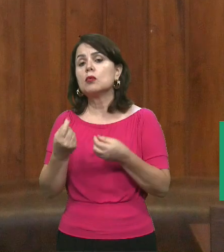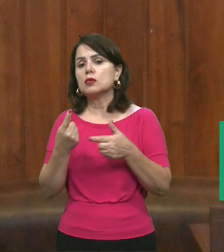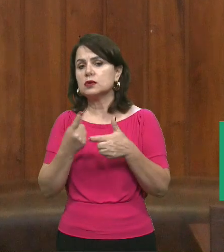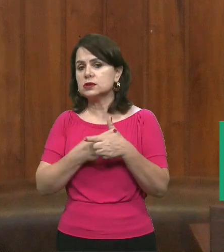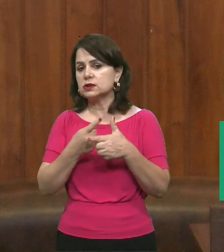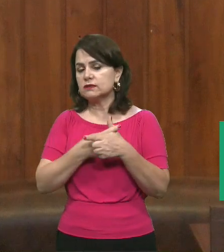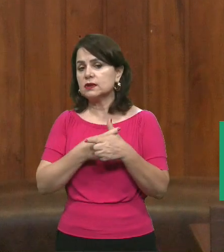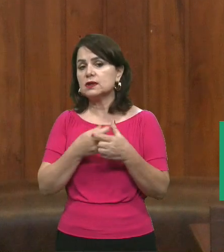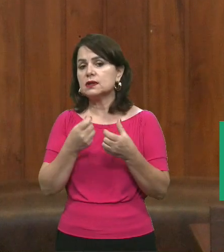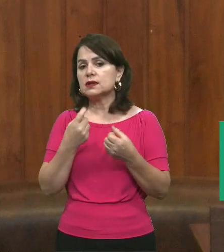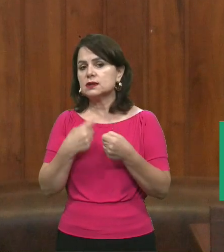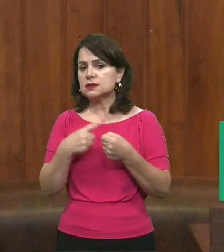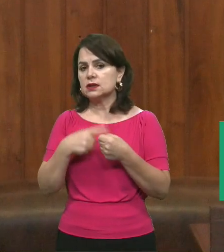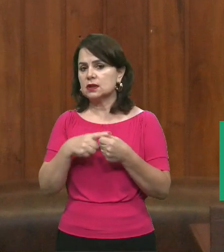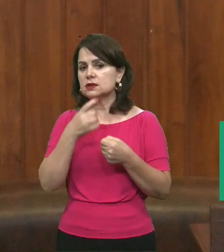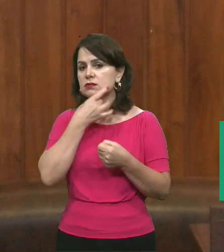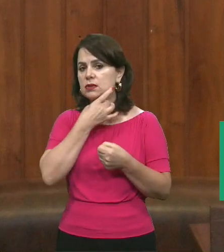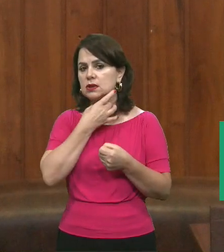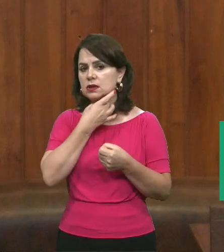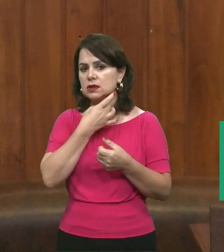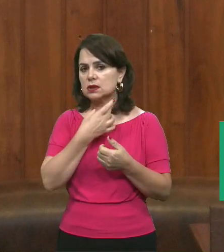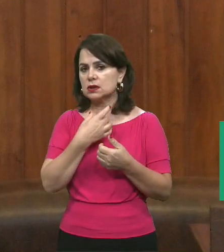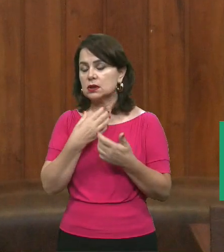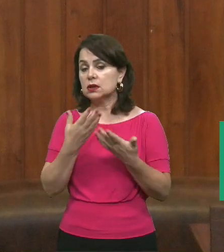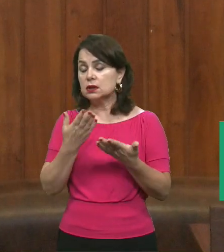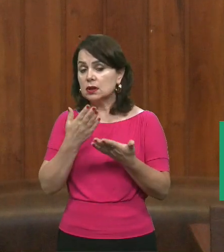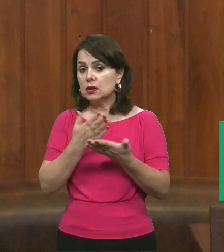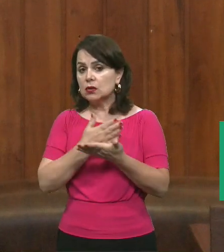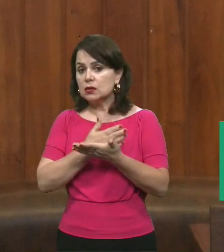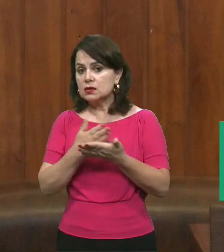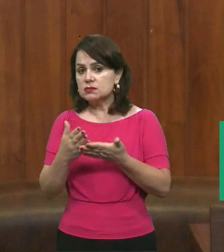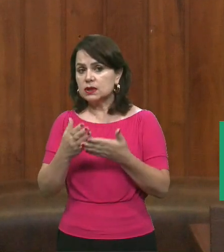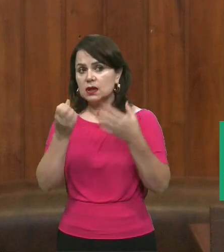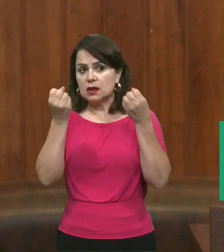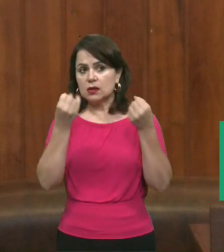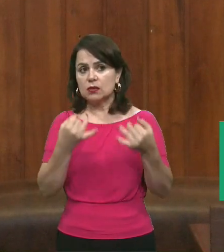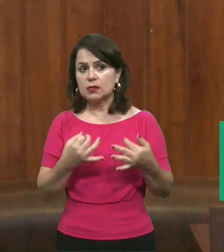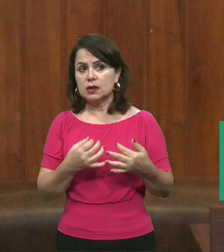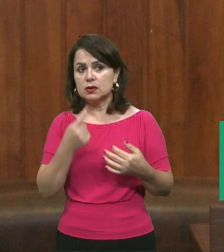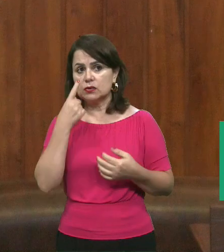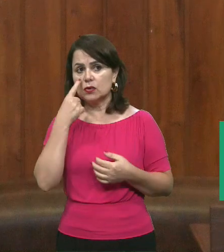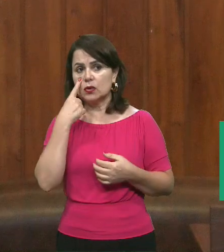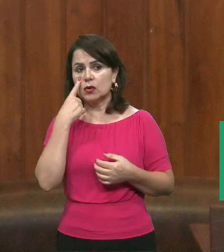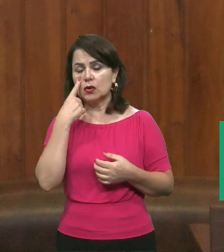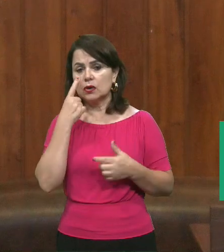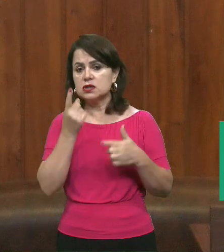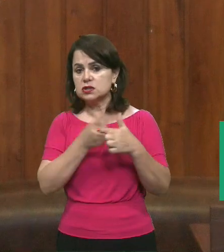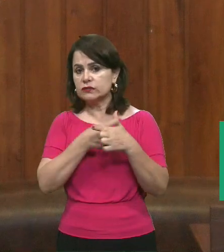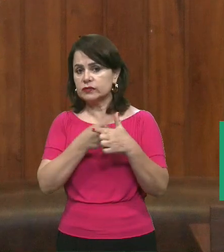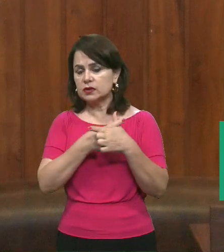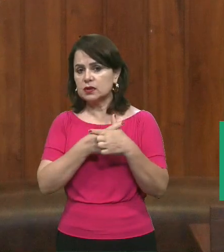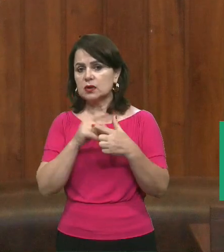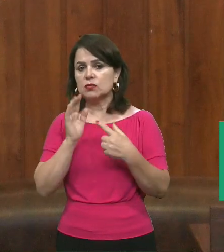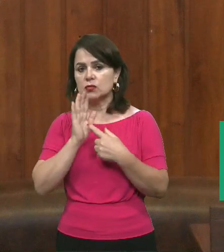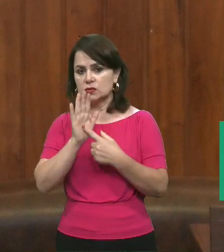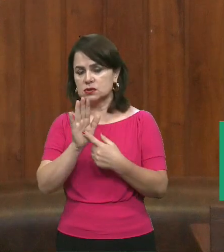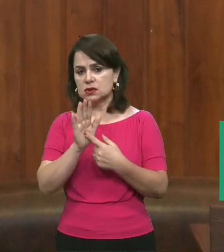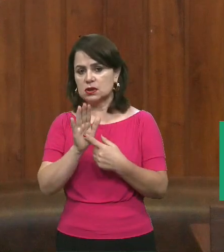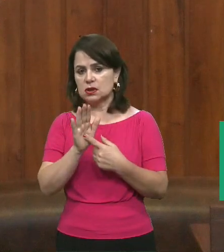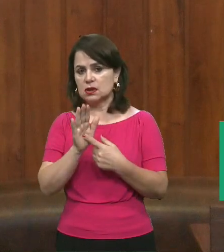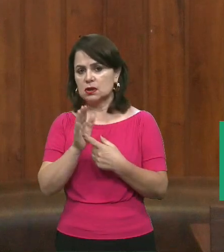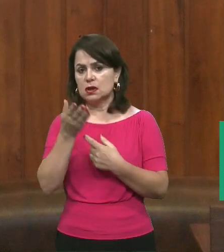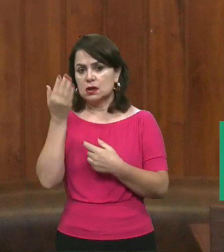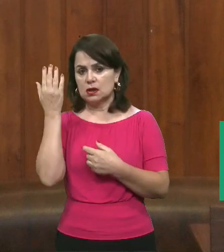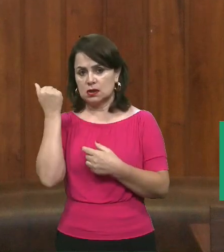cidade. Eu começo aqui com algumas telas, dívidas, quando